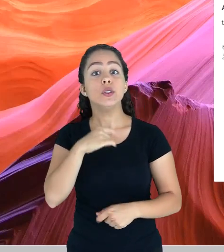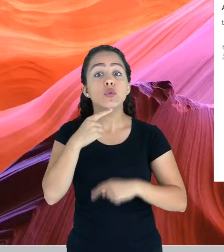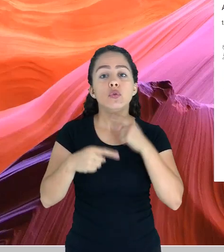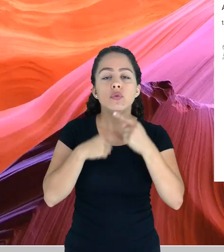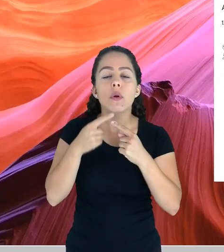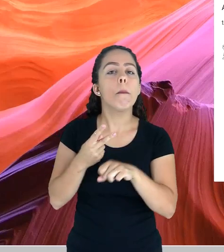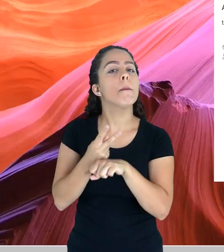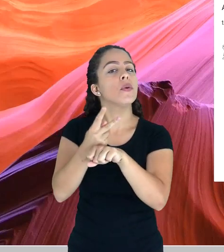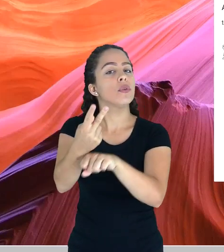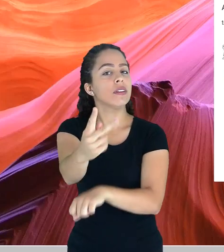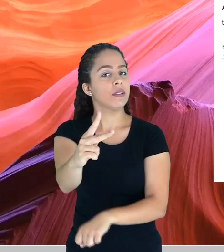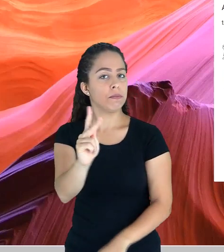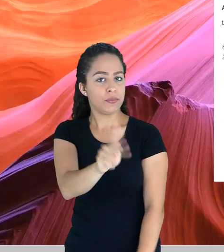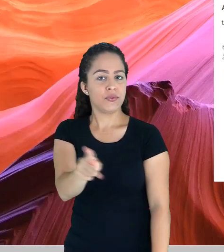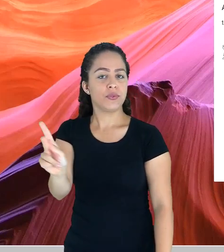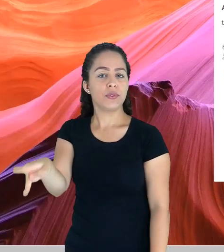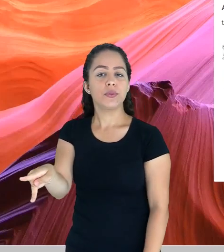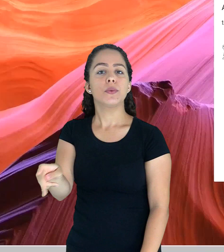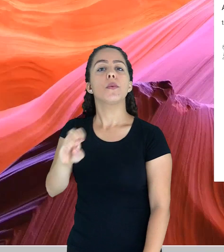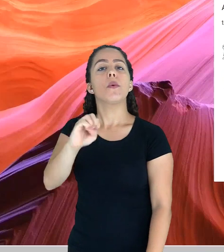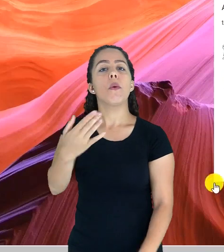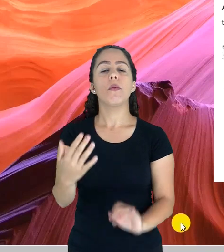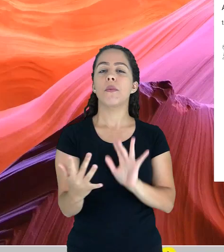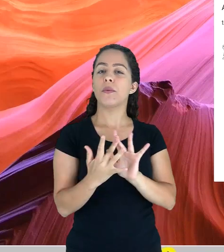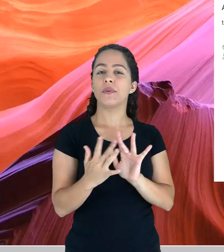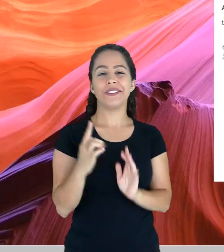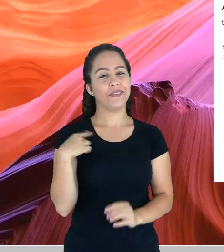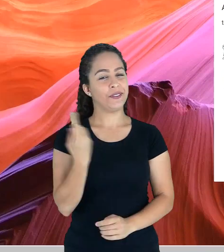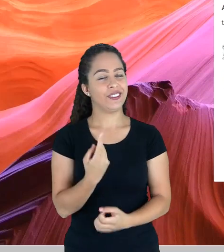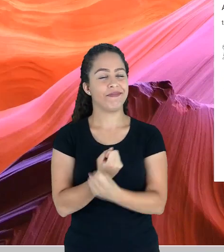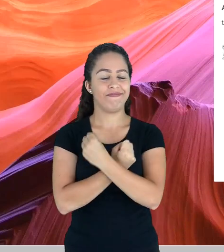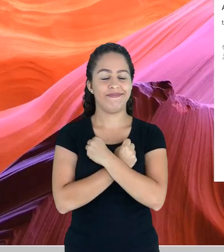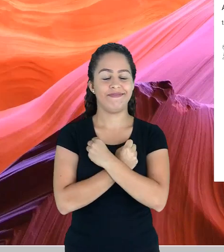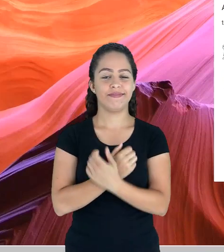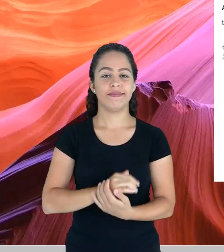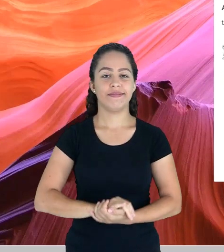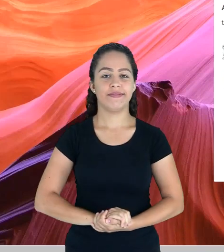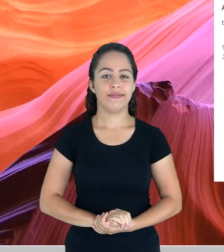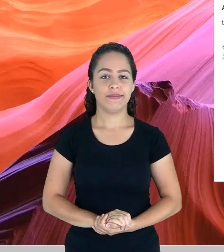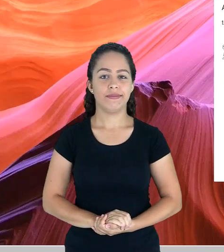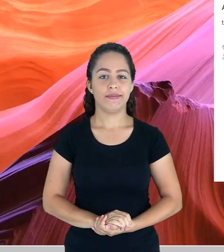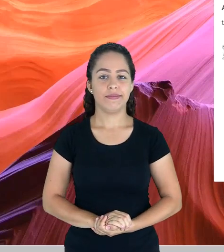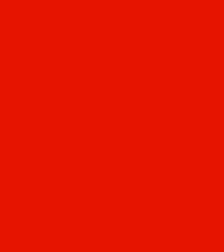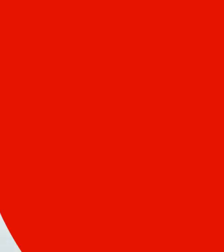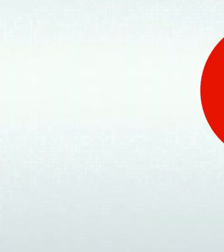Qualquer dúvida, procure o professor ou entre em contato com a gente. Um abraço.